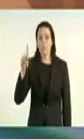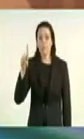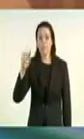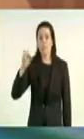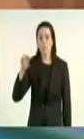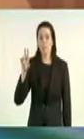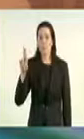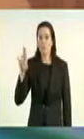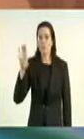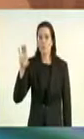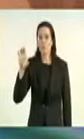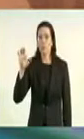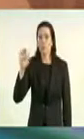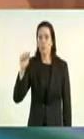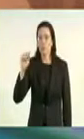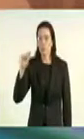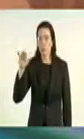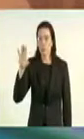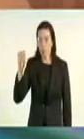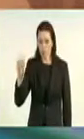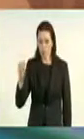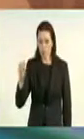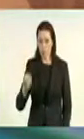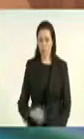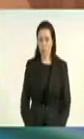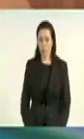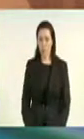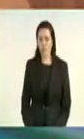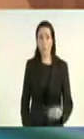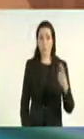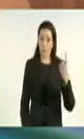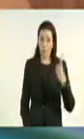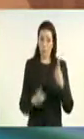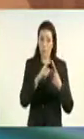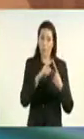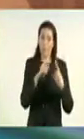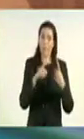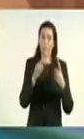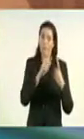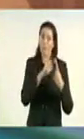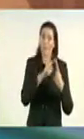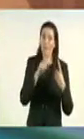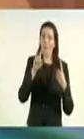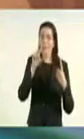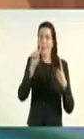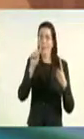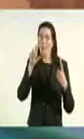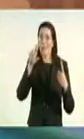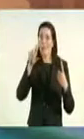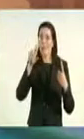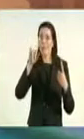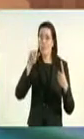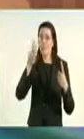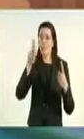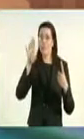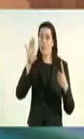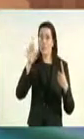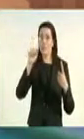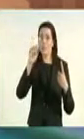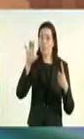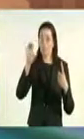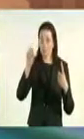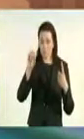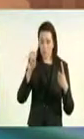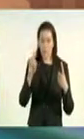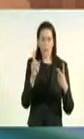pela gestão anterior a qual fiz referência. Segundo, em nenhum momento eu disse que o governo está fazendo defesa. Pelo